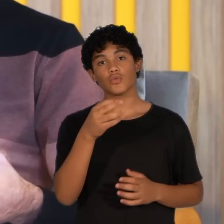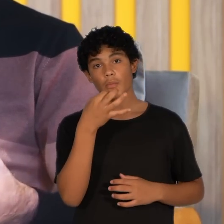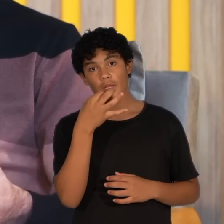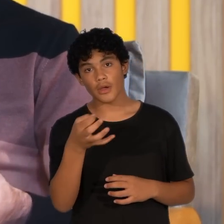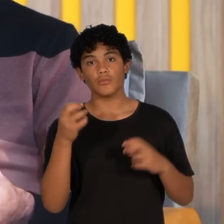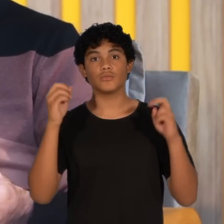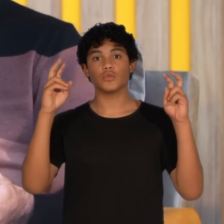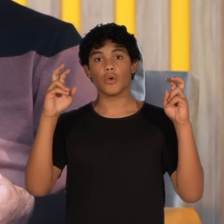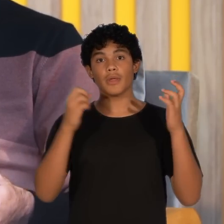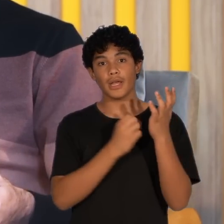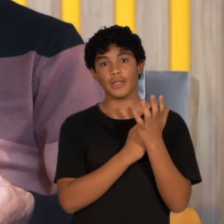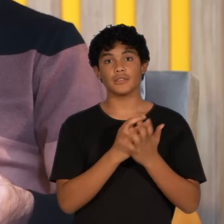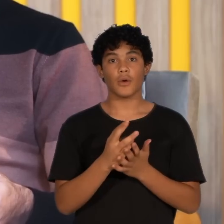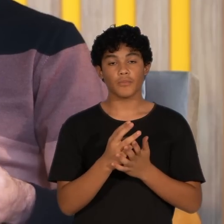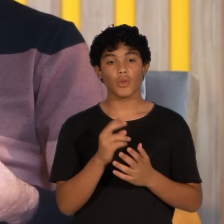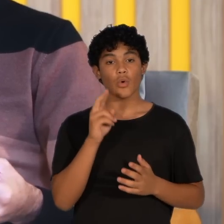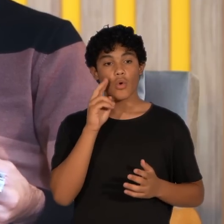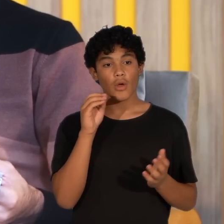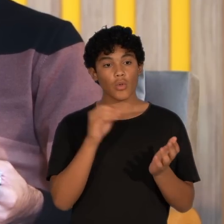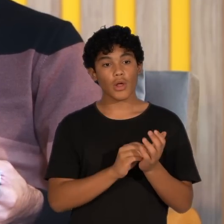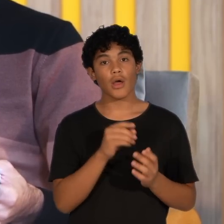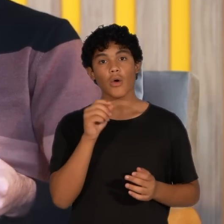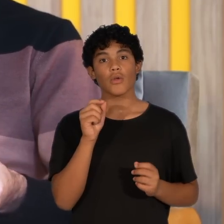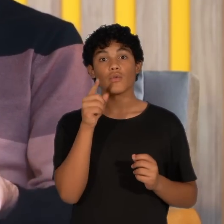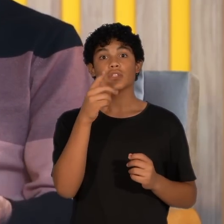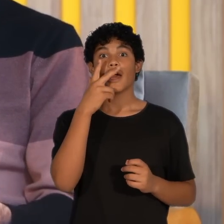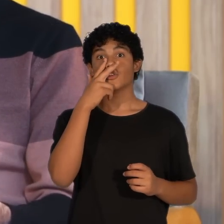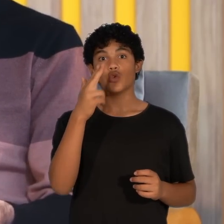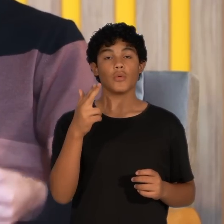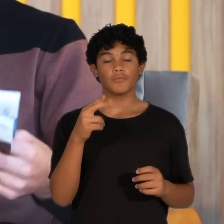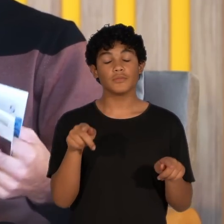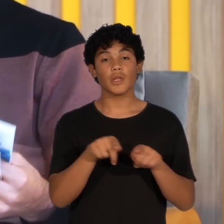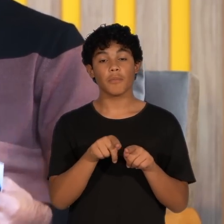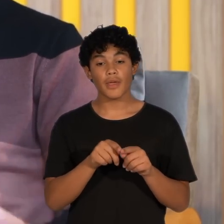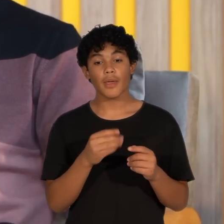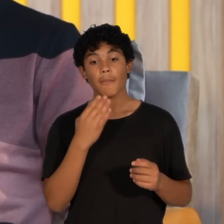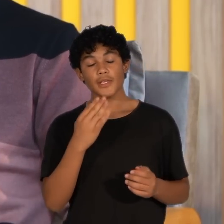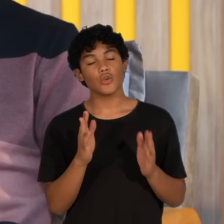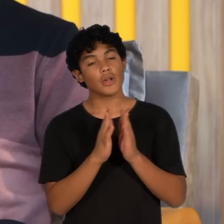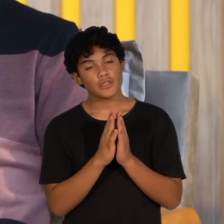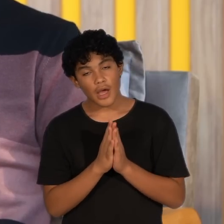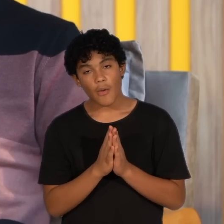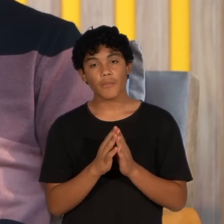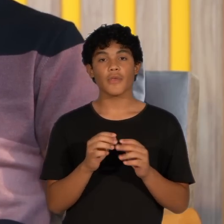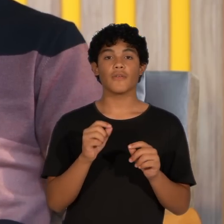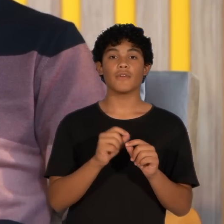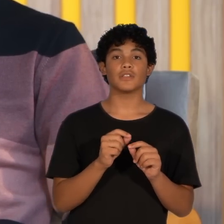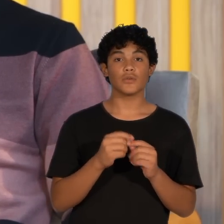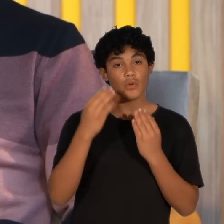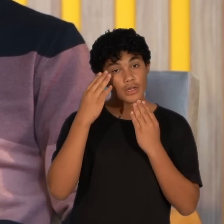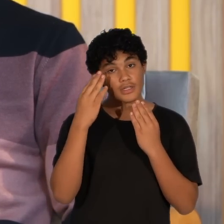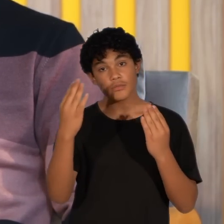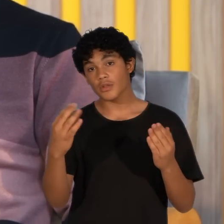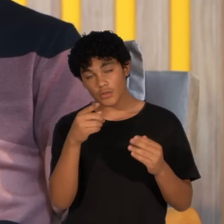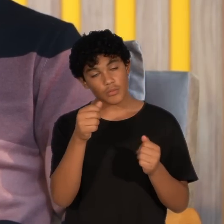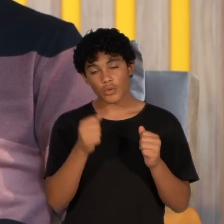colocar a sua opinião da lição, colocar o seu ponto de vista, fazer um pedido de oração, fazer um agradecimento. Utilize essa ferramenta